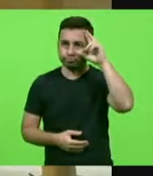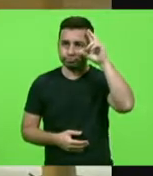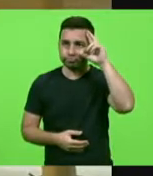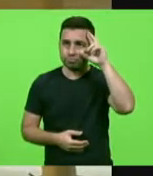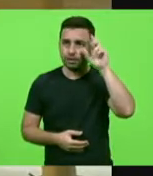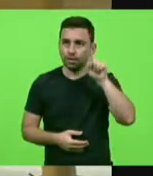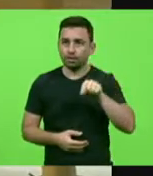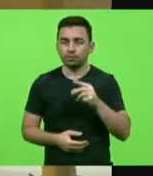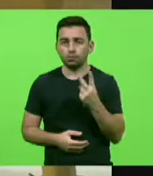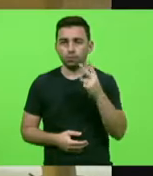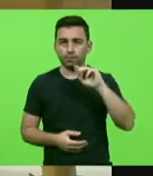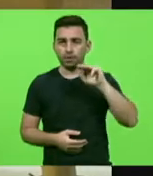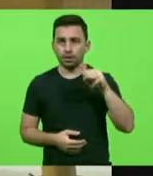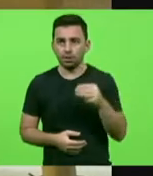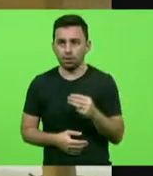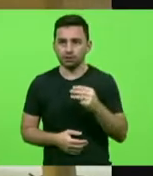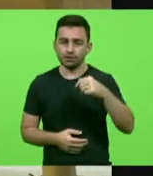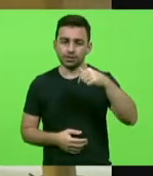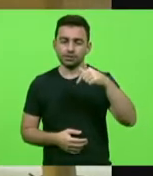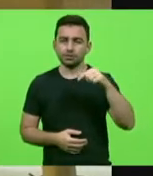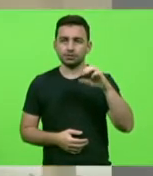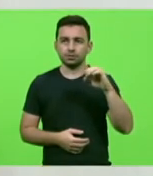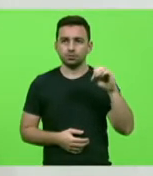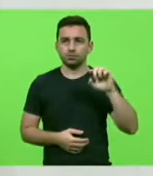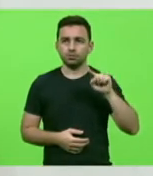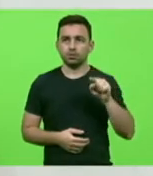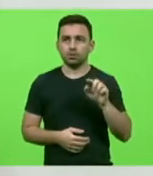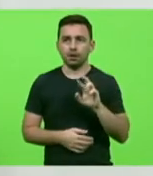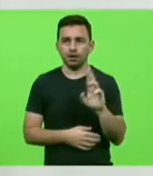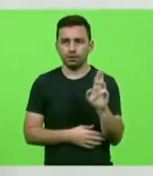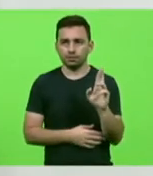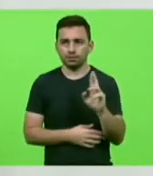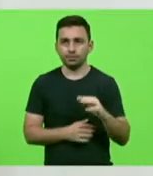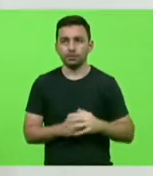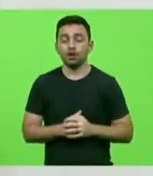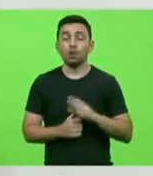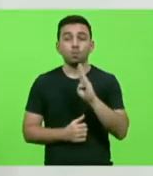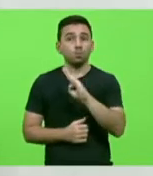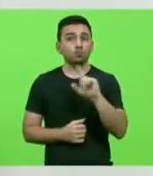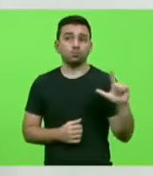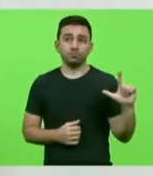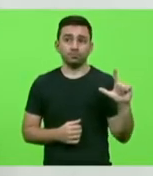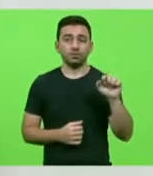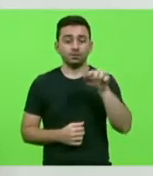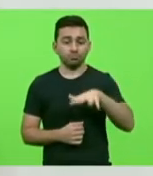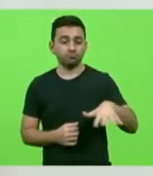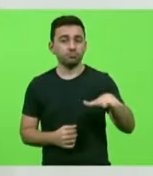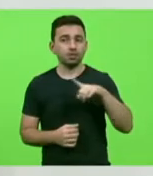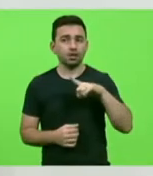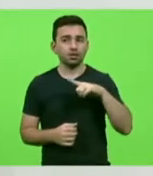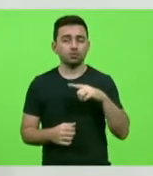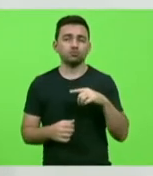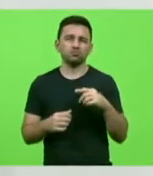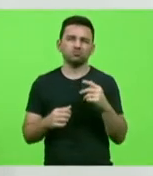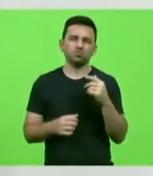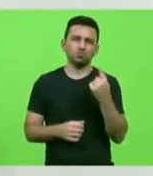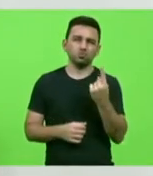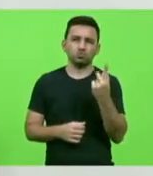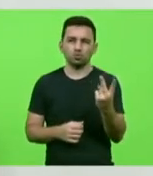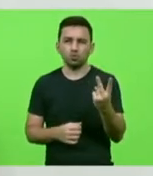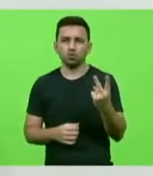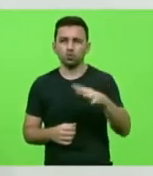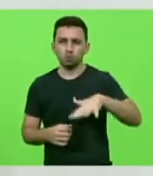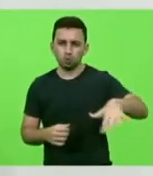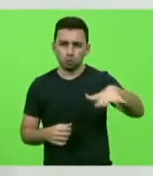de R$ 2.700.000, que foram investidos nesse parque. Blumenau tem hoje dois grandes parques, ou tem um grande parque, o